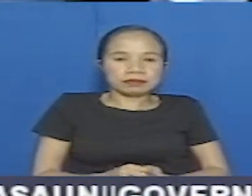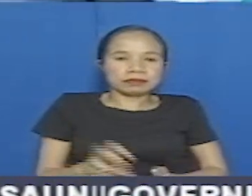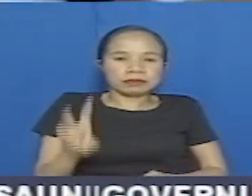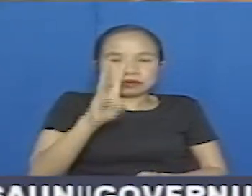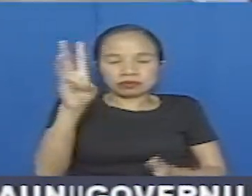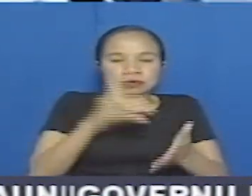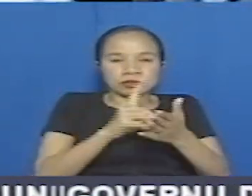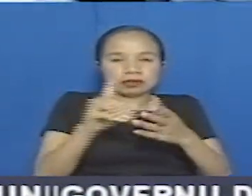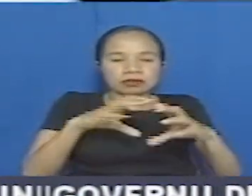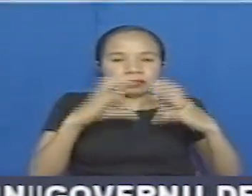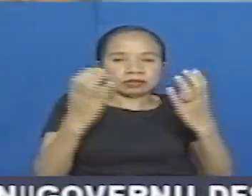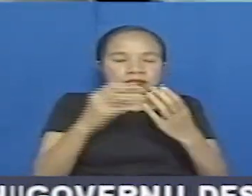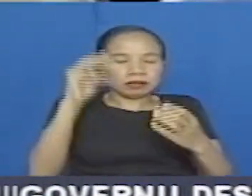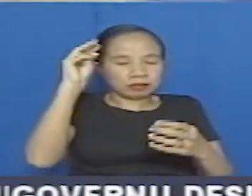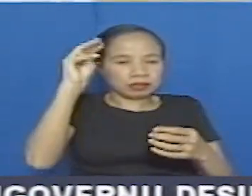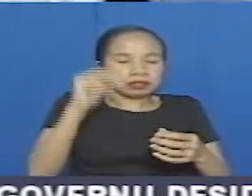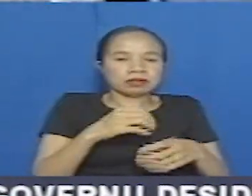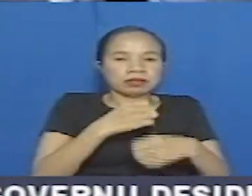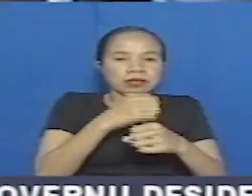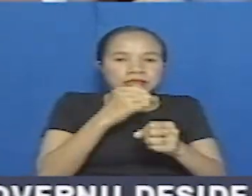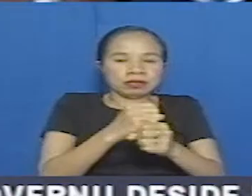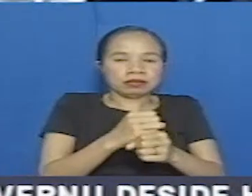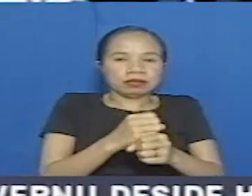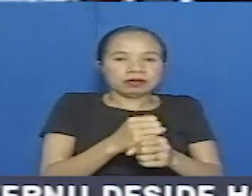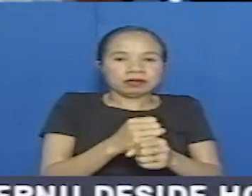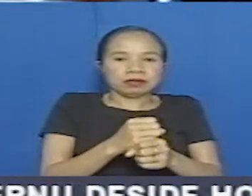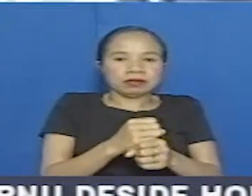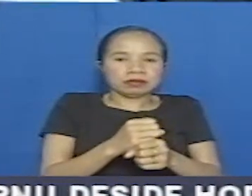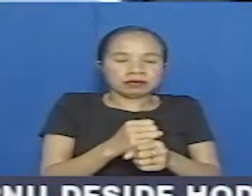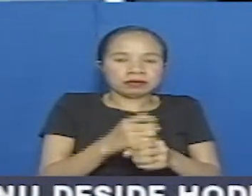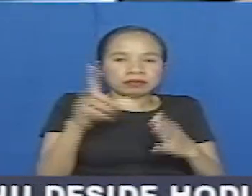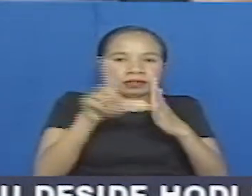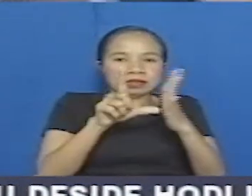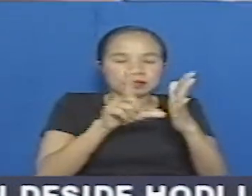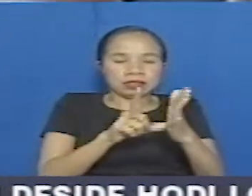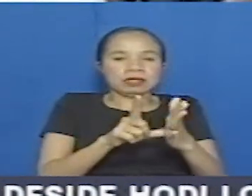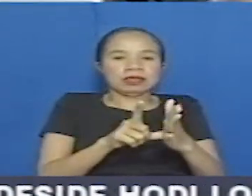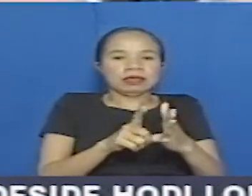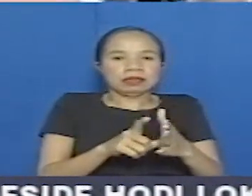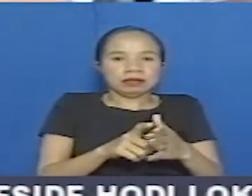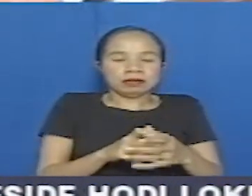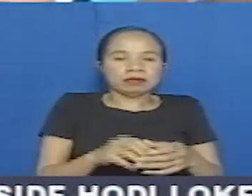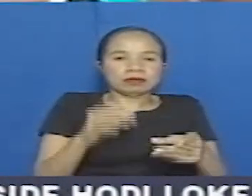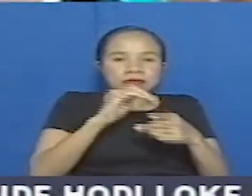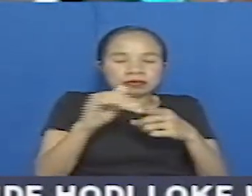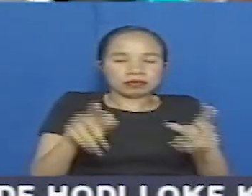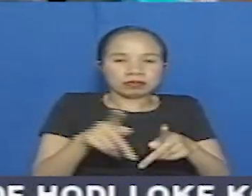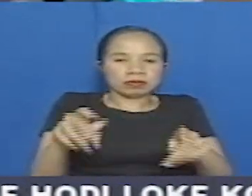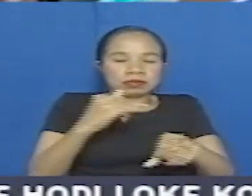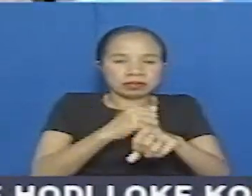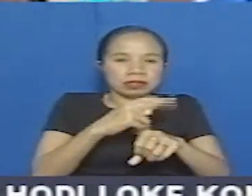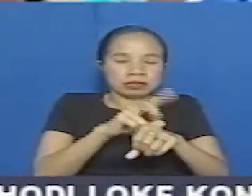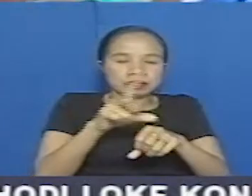Quarta-feira, semana, né, Conselho Ministro delibera ONA, onde autoriza a abertura para procedimento aprovisionamento do tipo concurso público